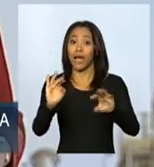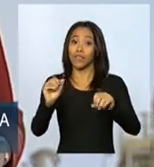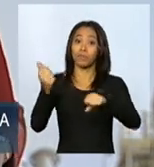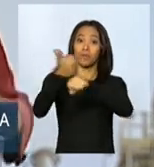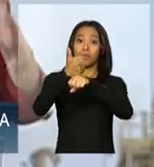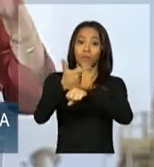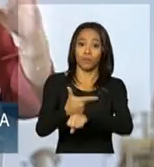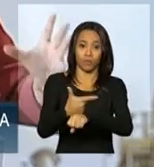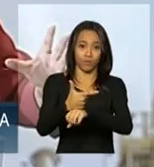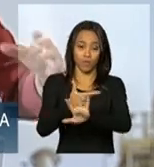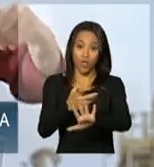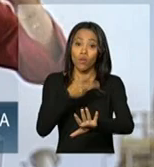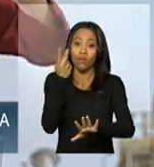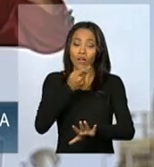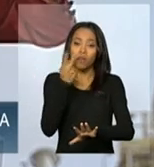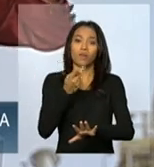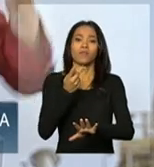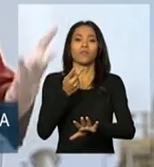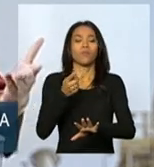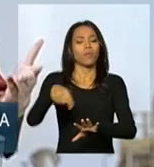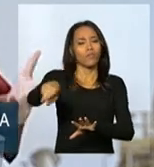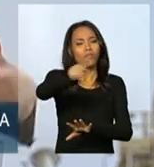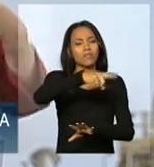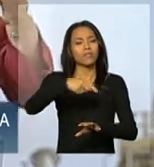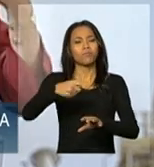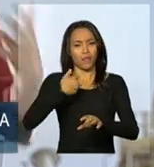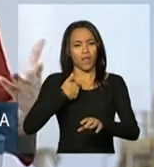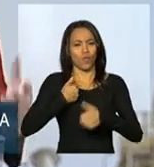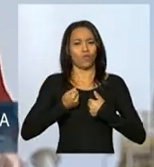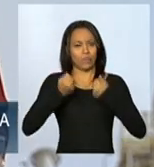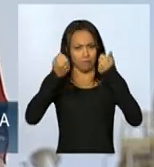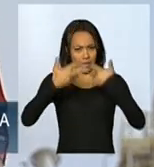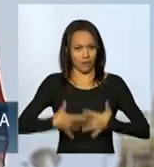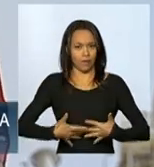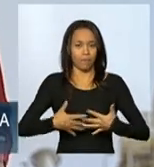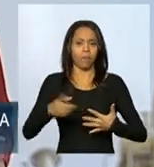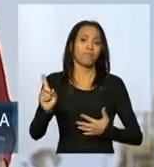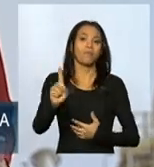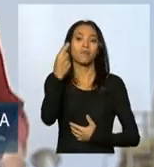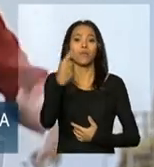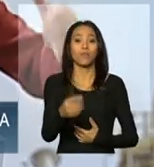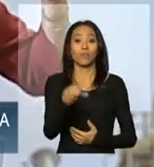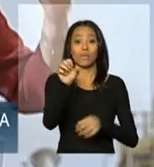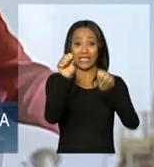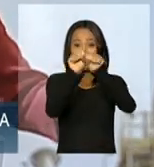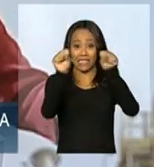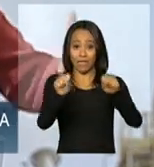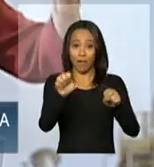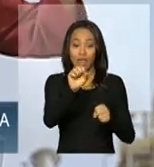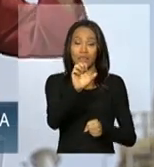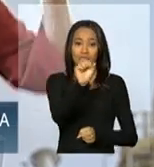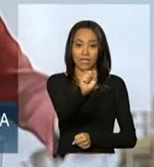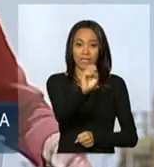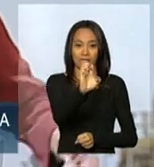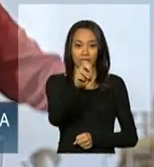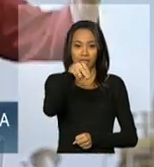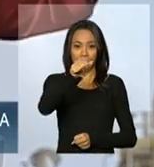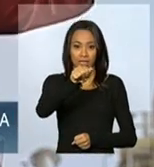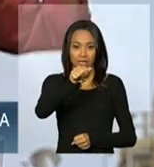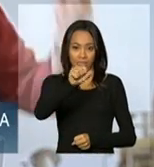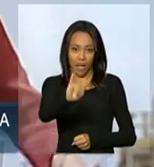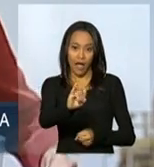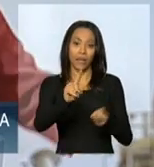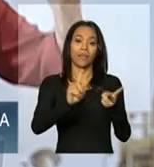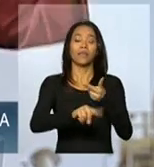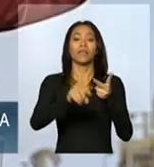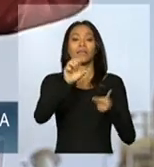segundo lugar. Estou falando para poder explicar. Primeiro, o Sistema S, o SENAI, o SENAC,